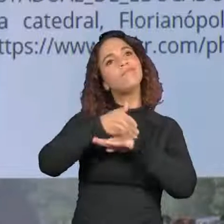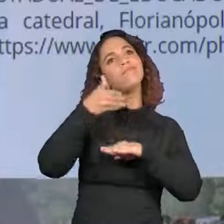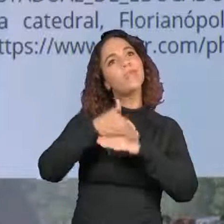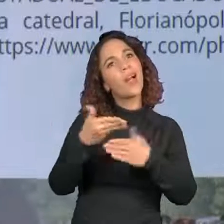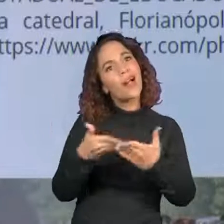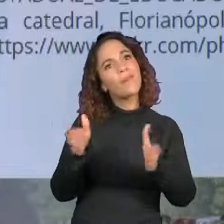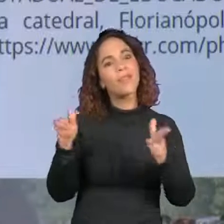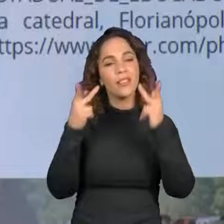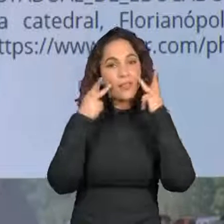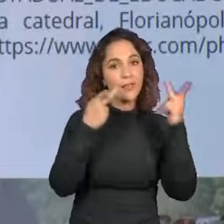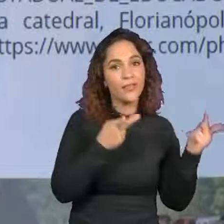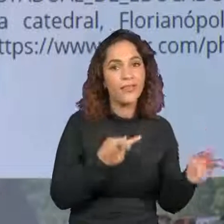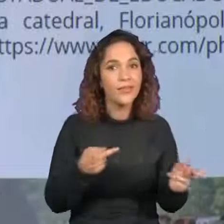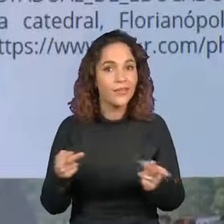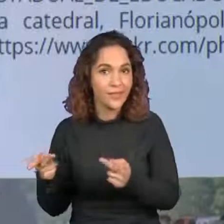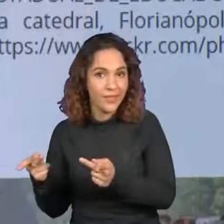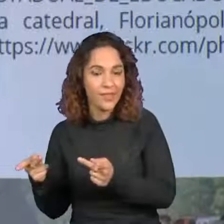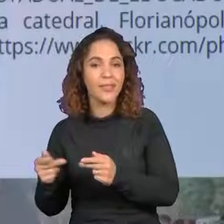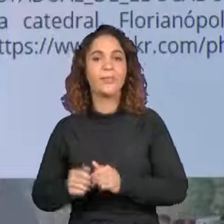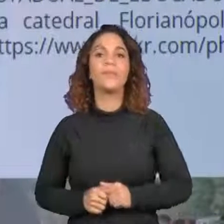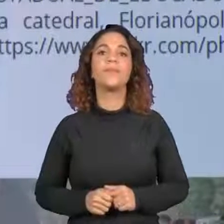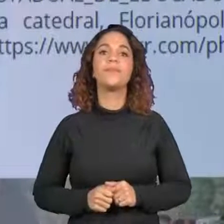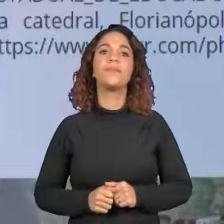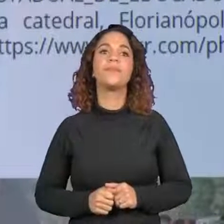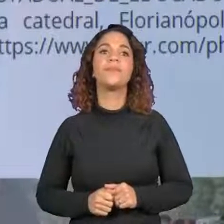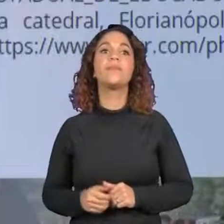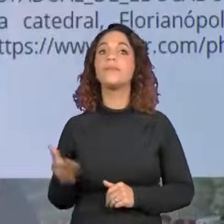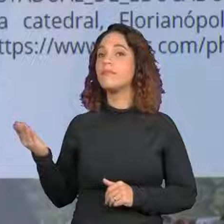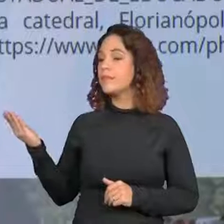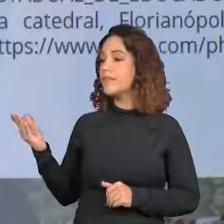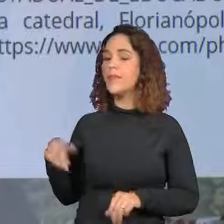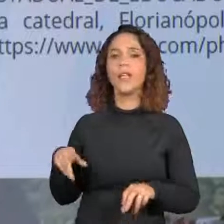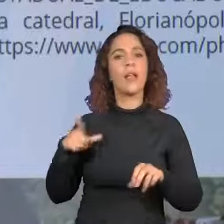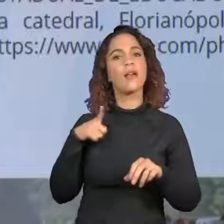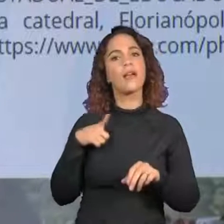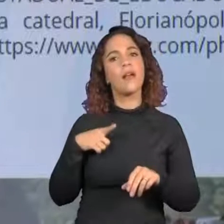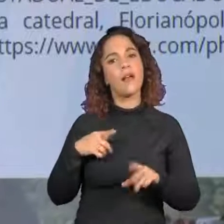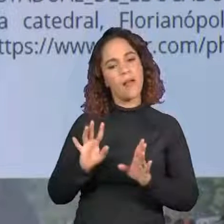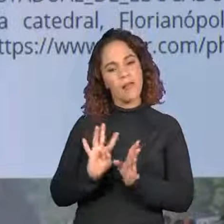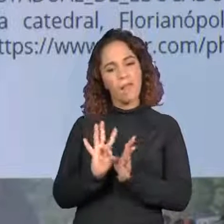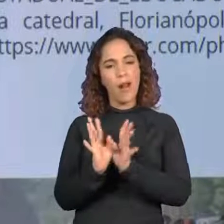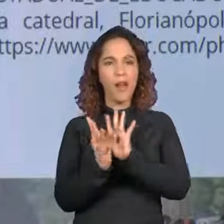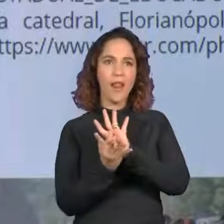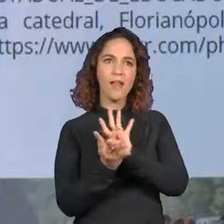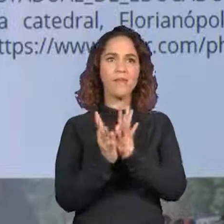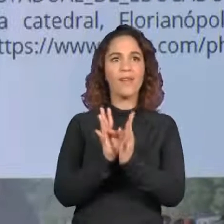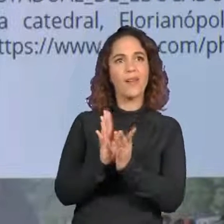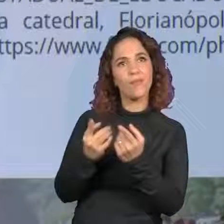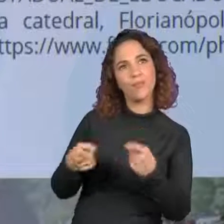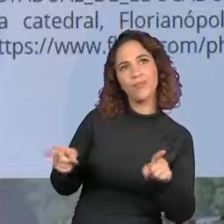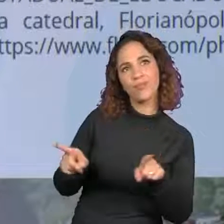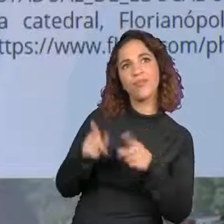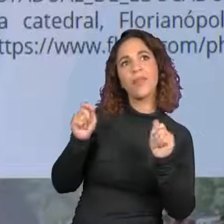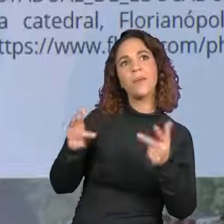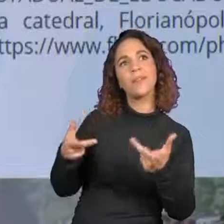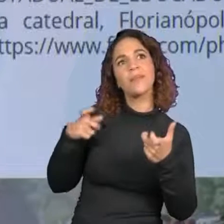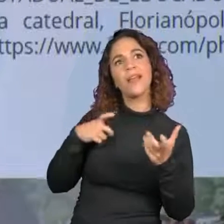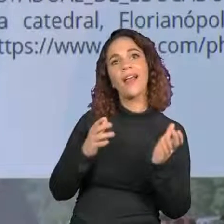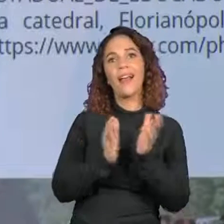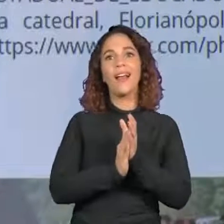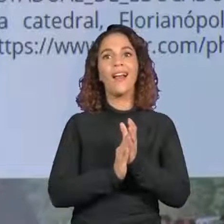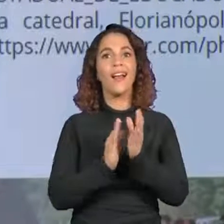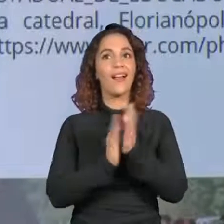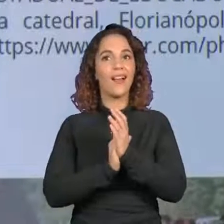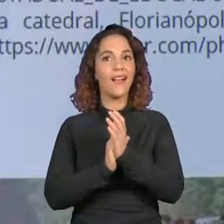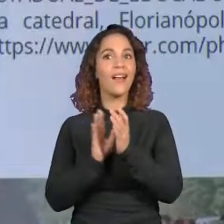um pessoal aprendendo uma roda de música. Dá para perceber as palmas, né?